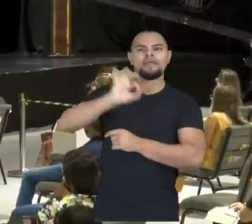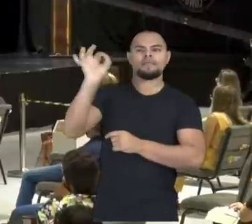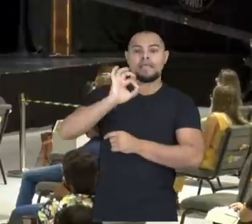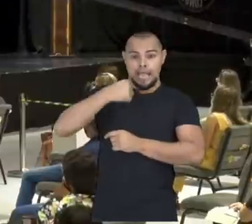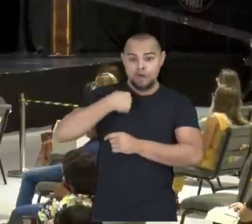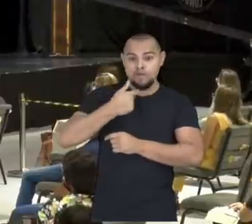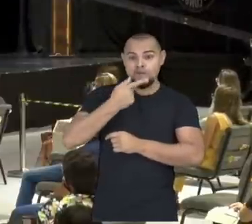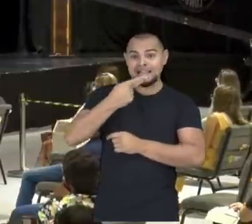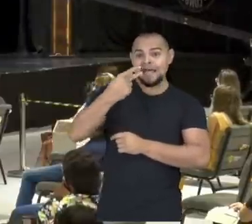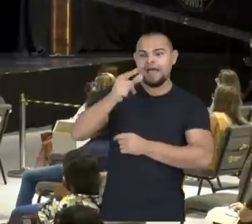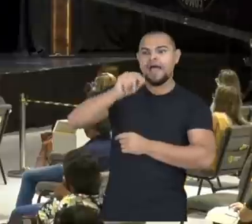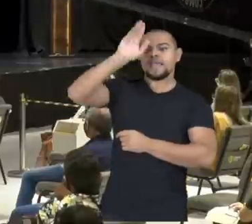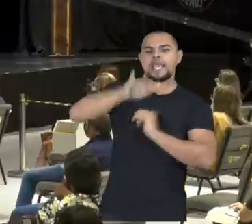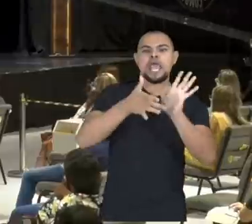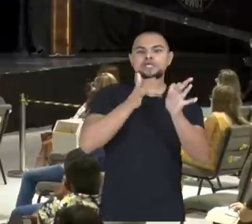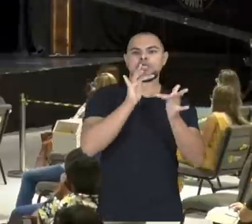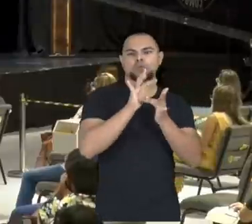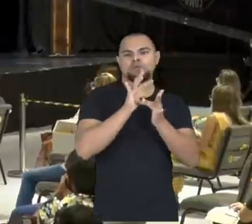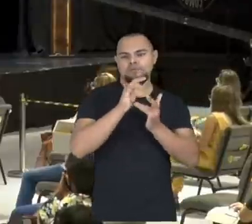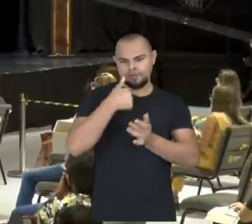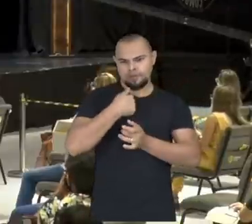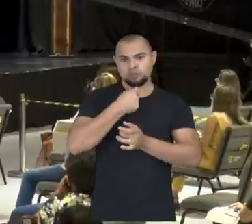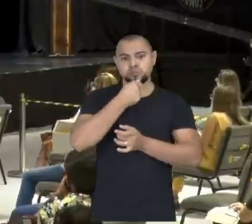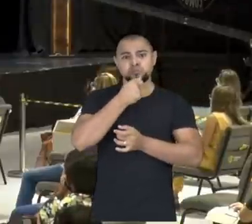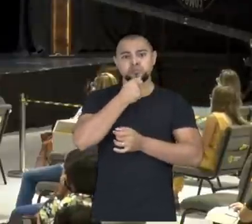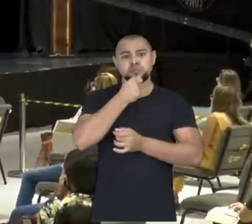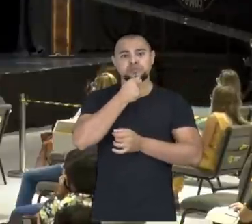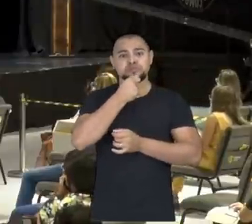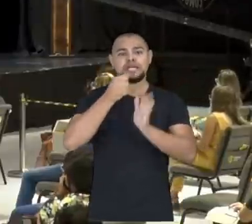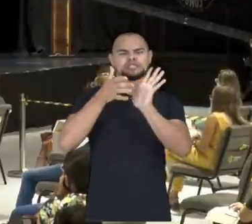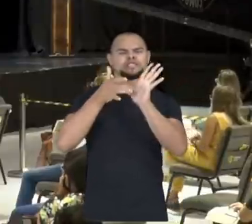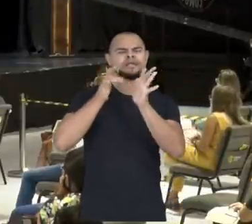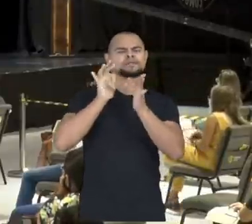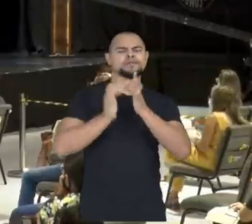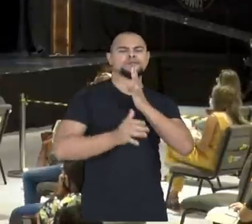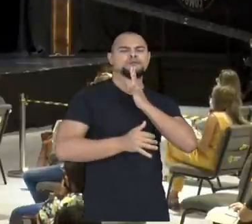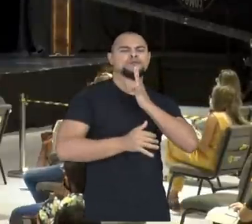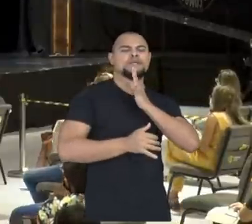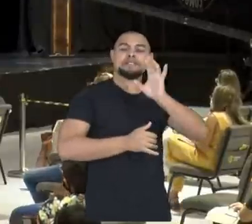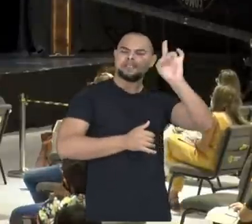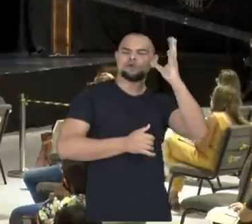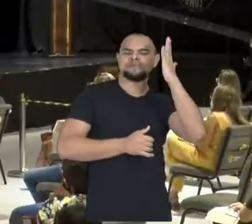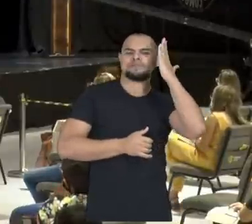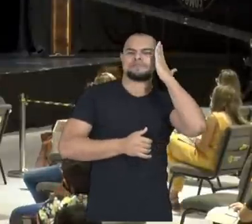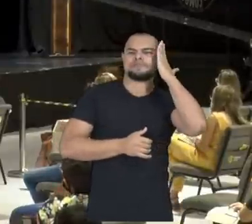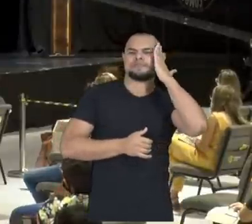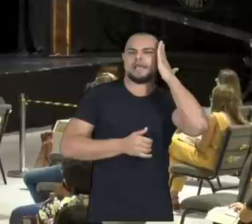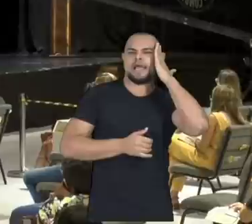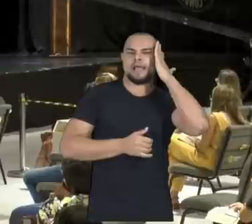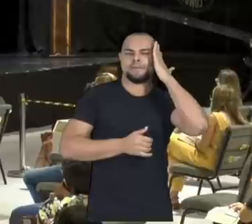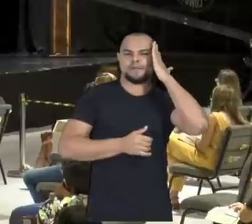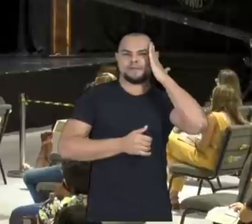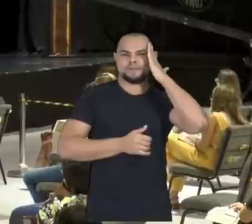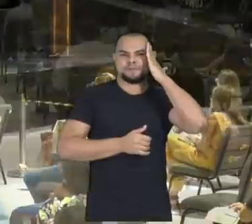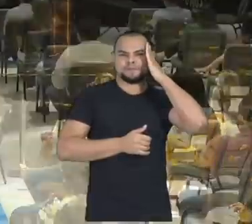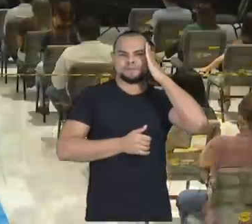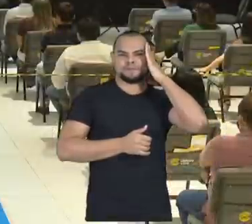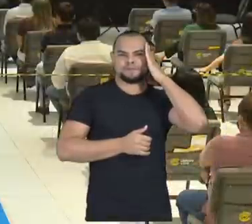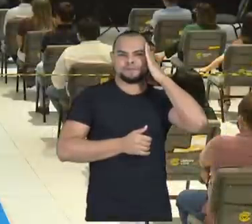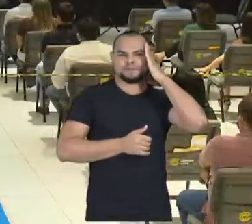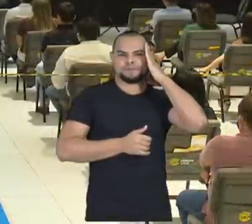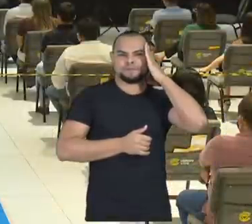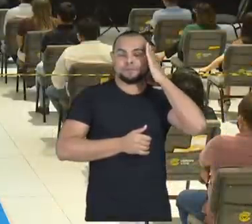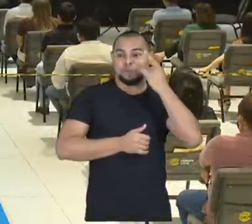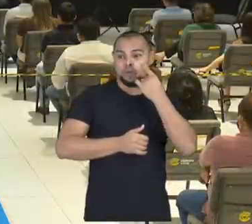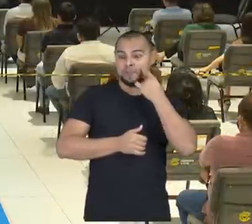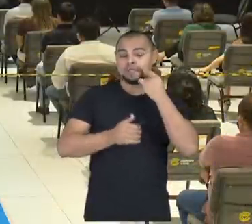eu que vou colocar no seu coração. E Jesus sabe disso, gente. Deus sabe disso. Olha o que é